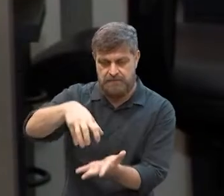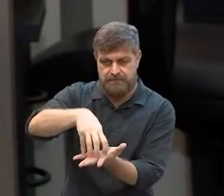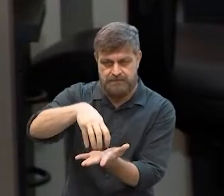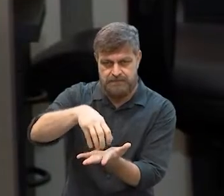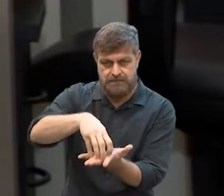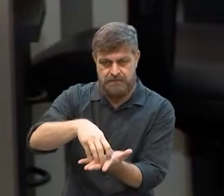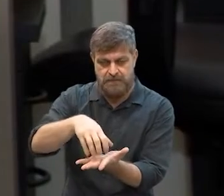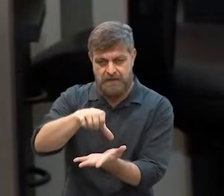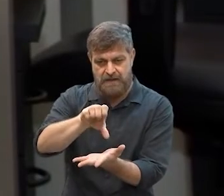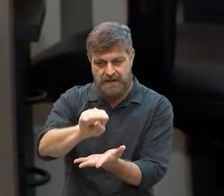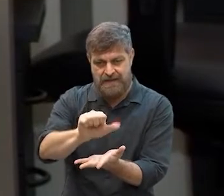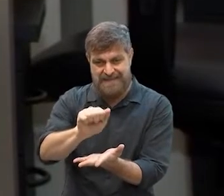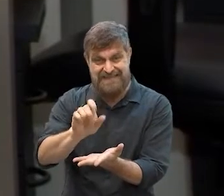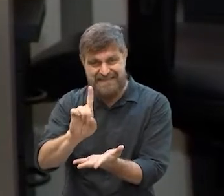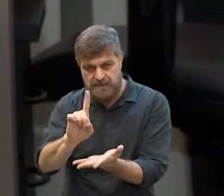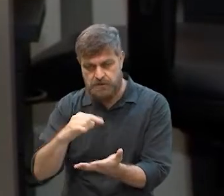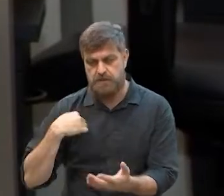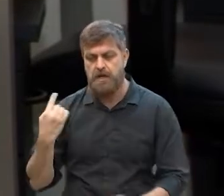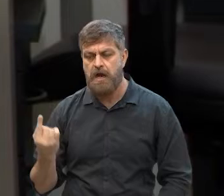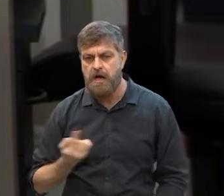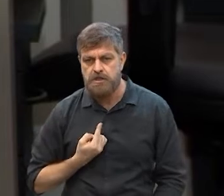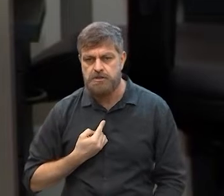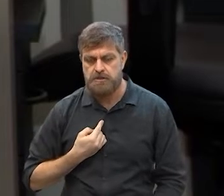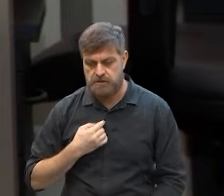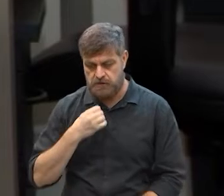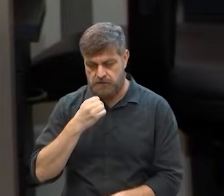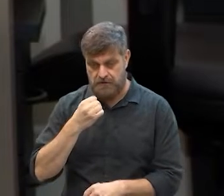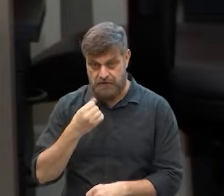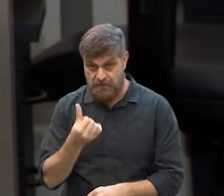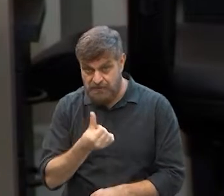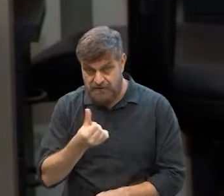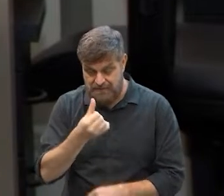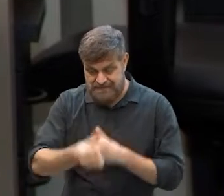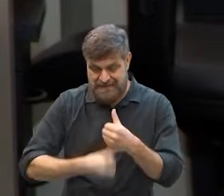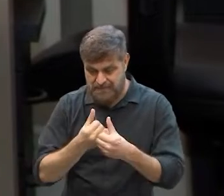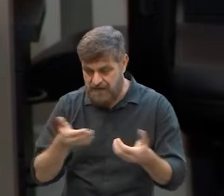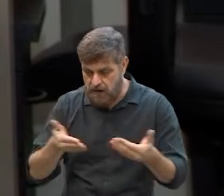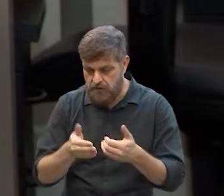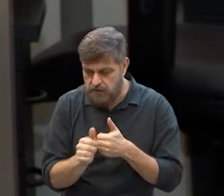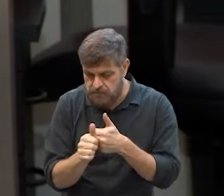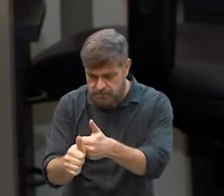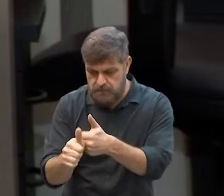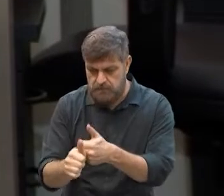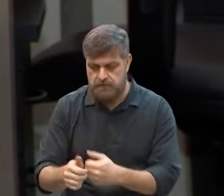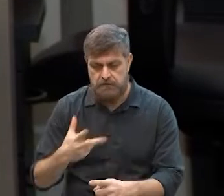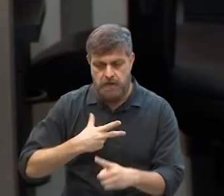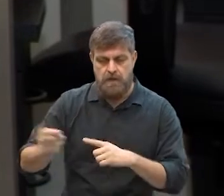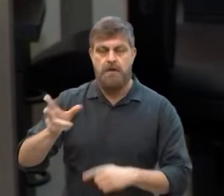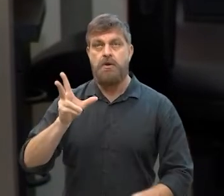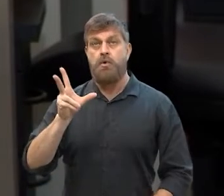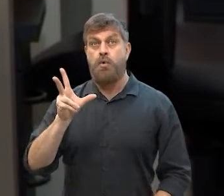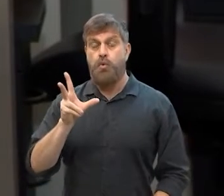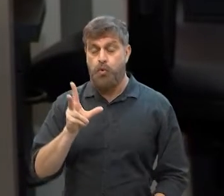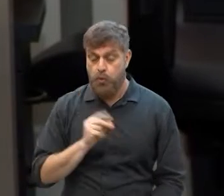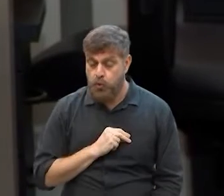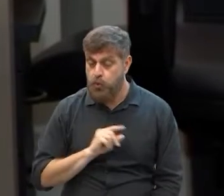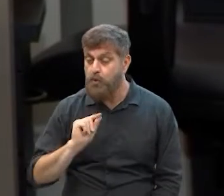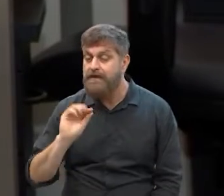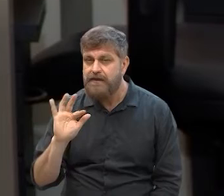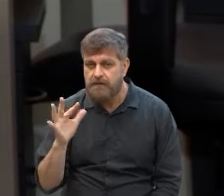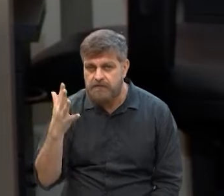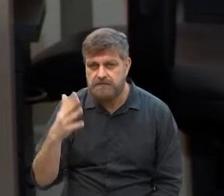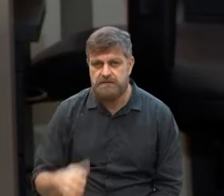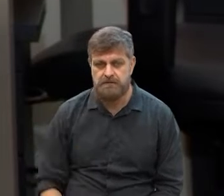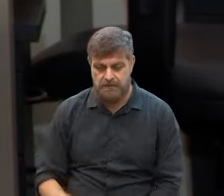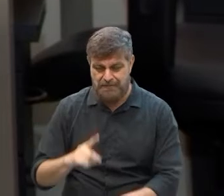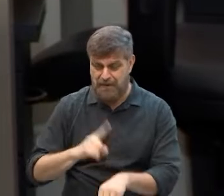sudoeste. Exatamente, nós acompanhamos esse semestre, ainda bem que com sucesso. É um